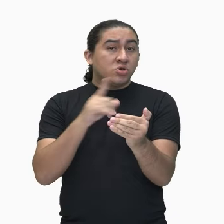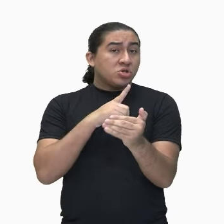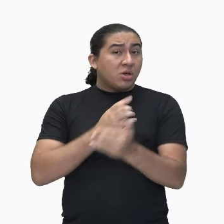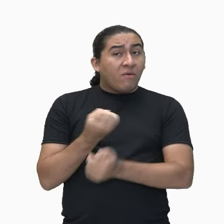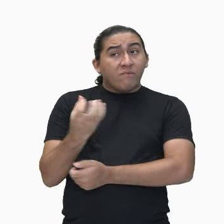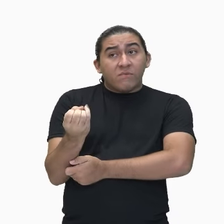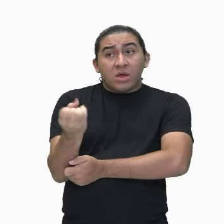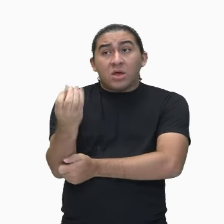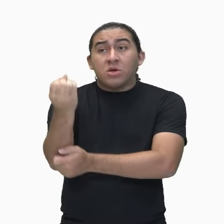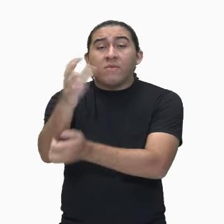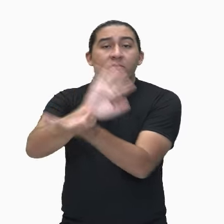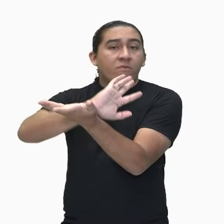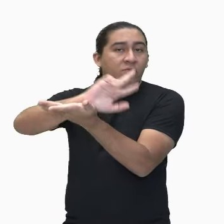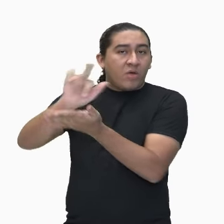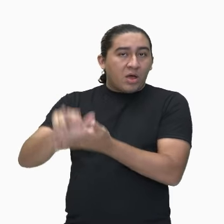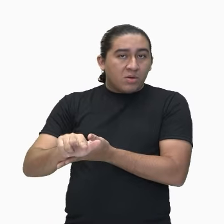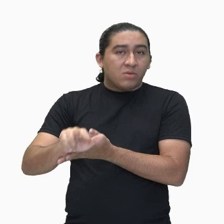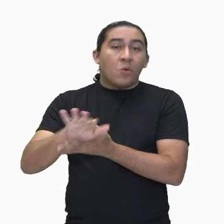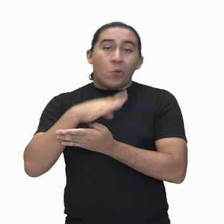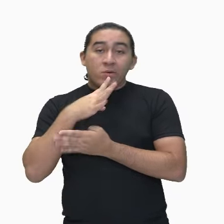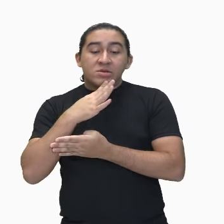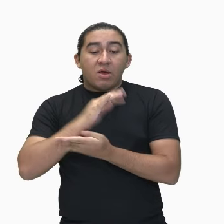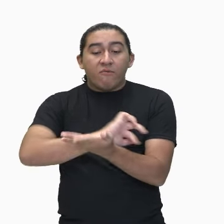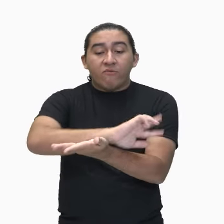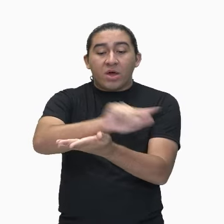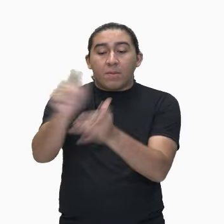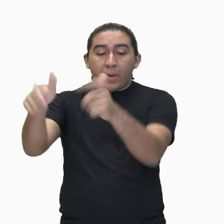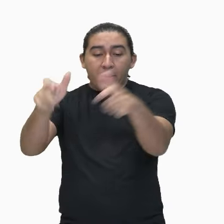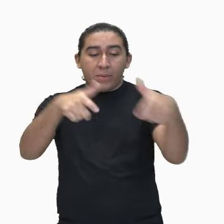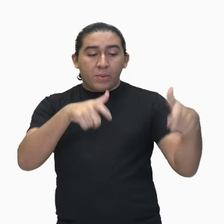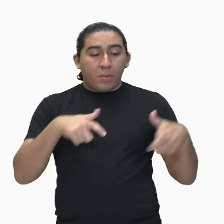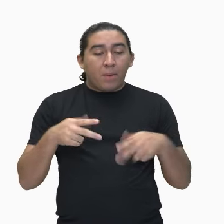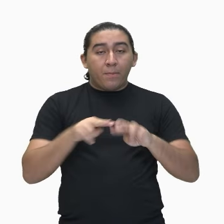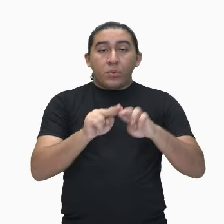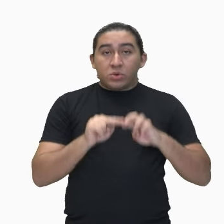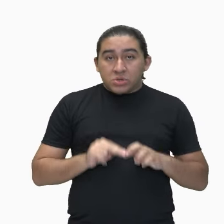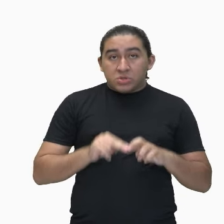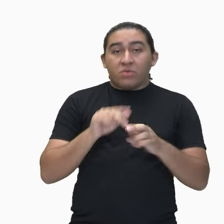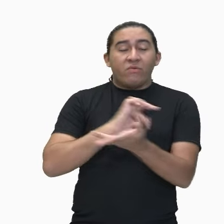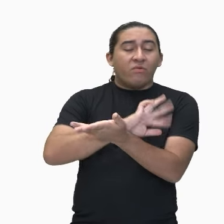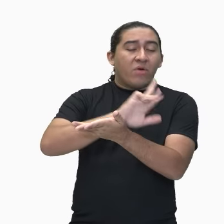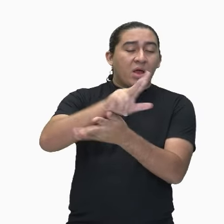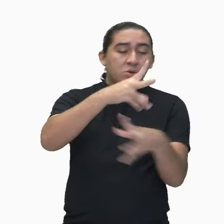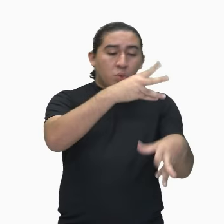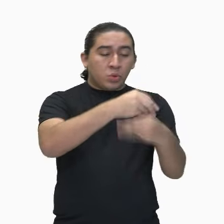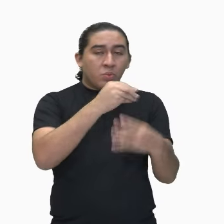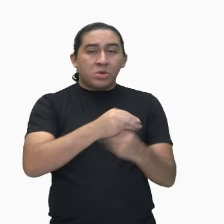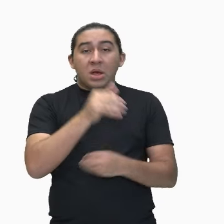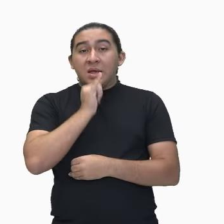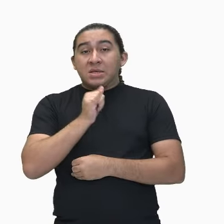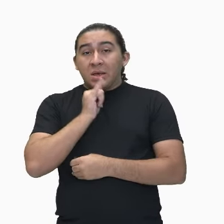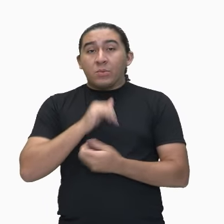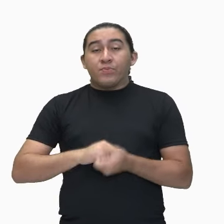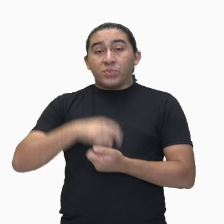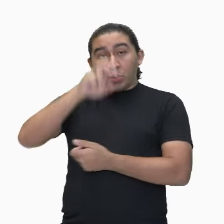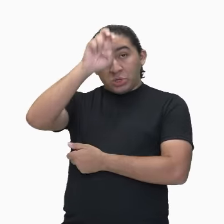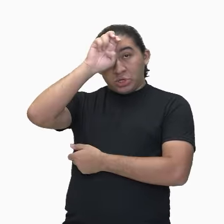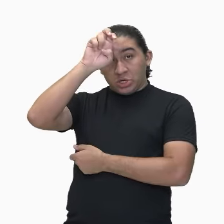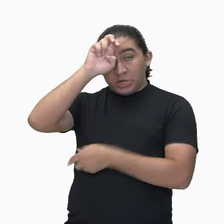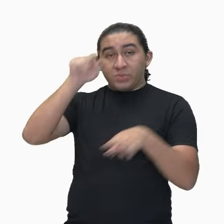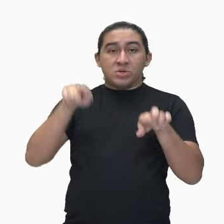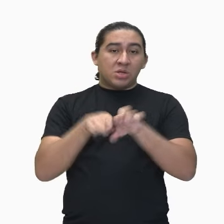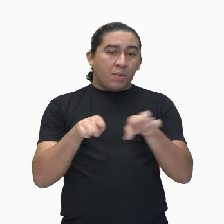muito ali naquelas regiões. Então, através dessas viagens, diversas contribuições, por exemplo, dos egípcios,